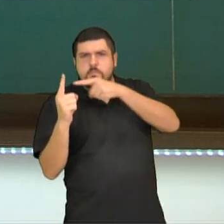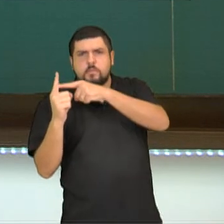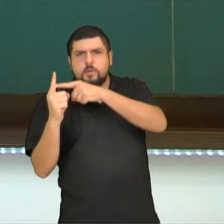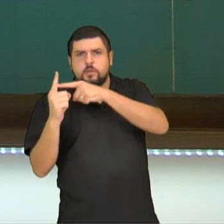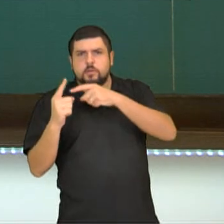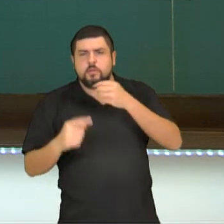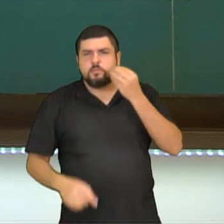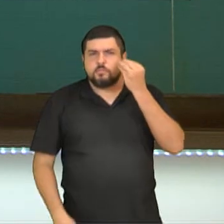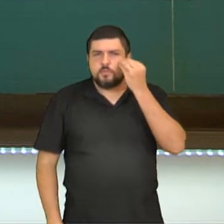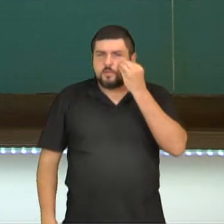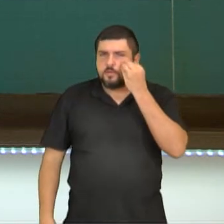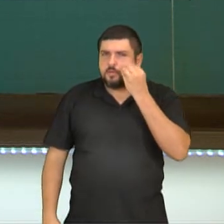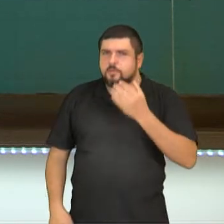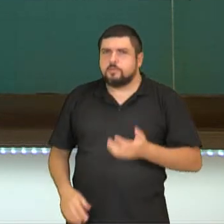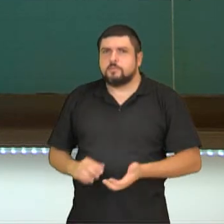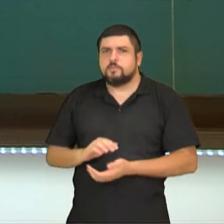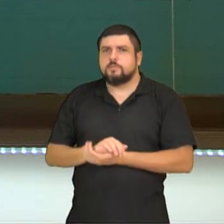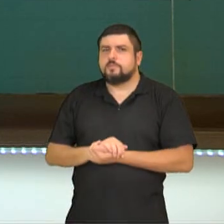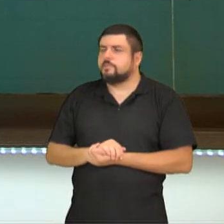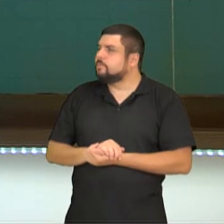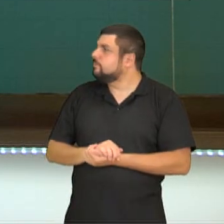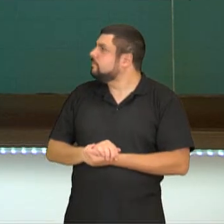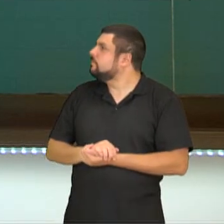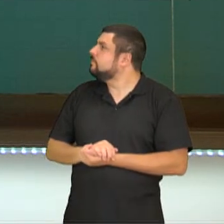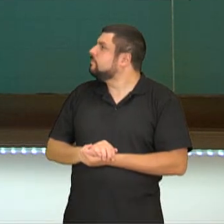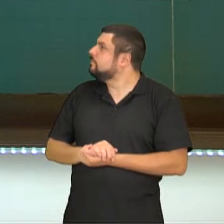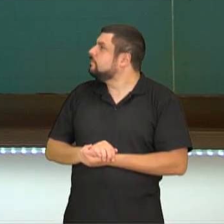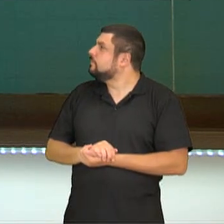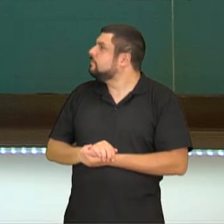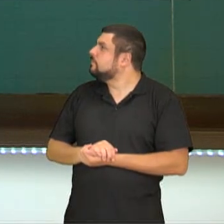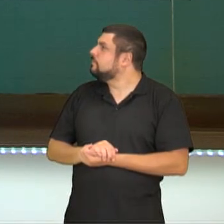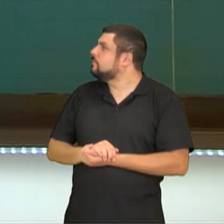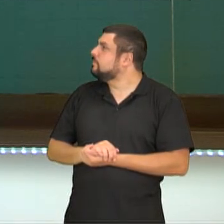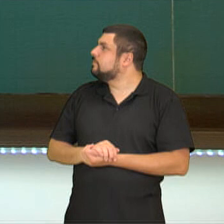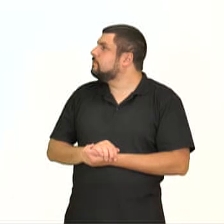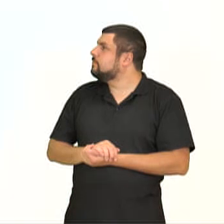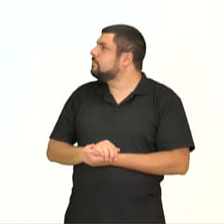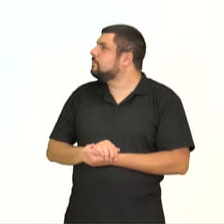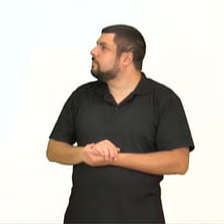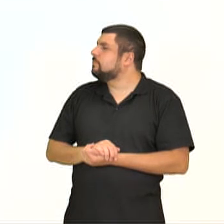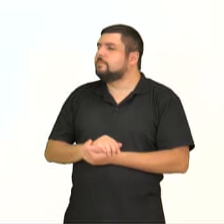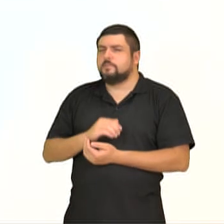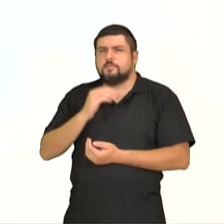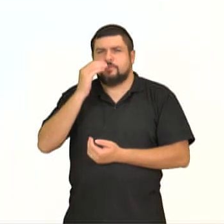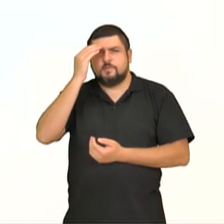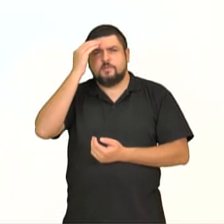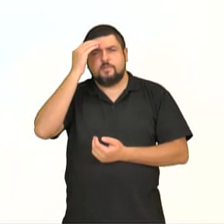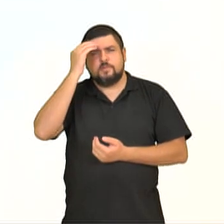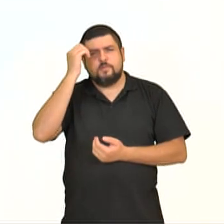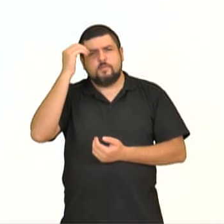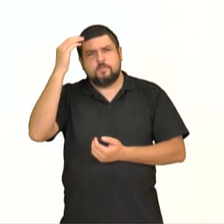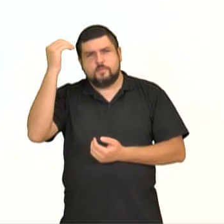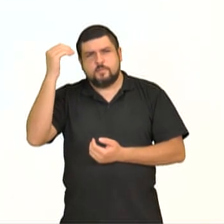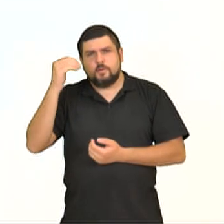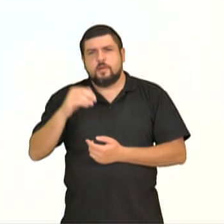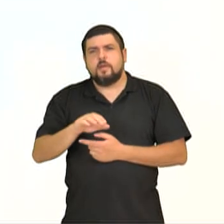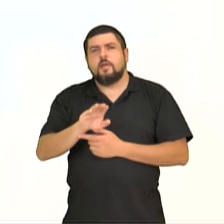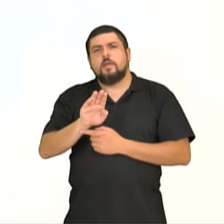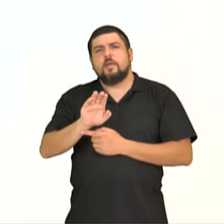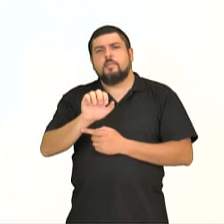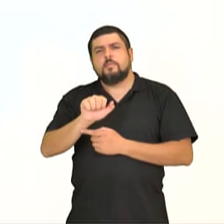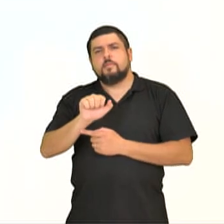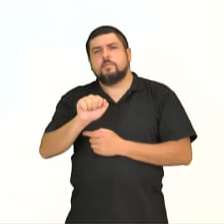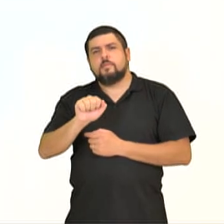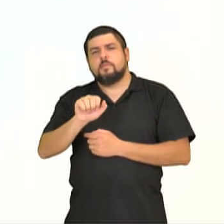é um desses. E eu trouxe aqui a imagem dessa atleta espetacular, que é a Beatrice Viu, né,